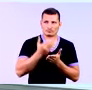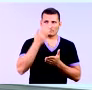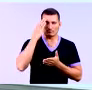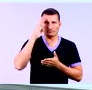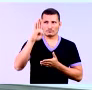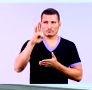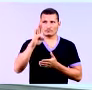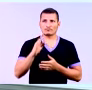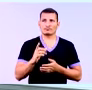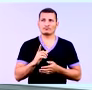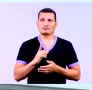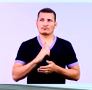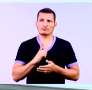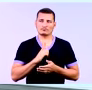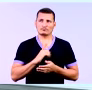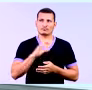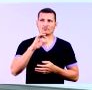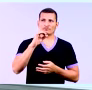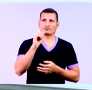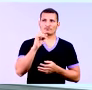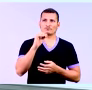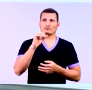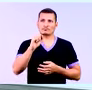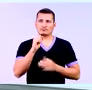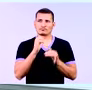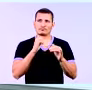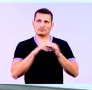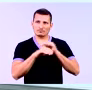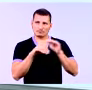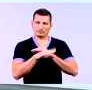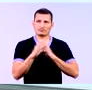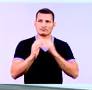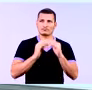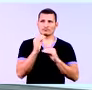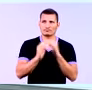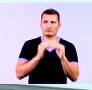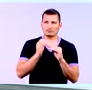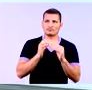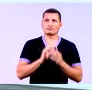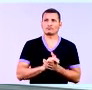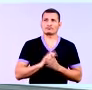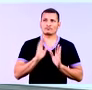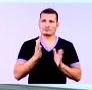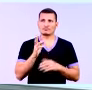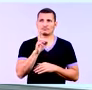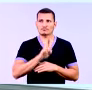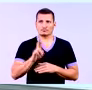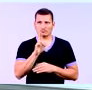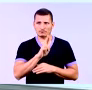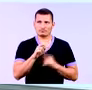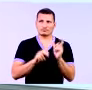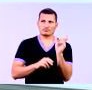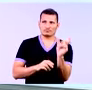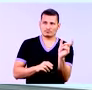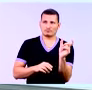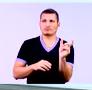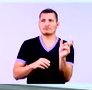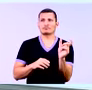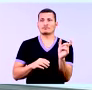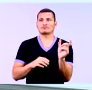temos dados armazenados efetivamente no nosso banco de dados, né? Nós já utilizamos os comandos, nós já